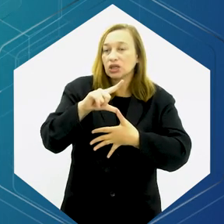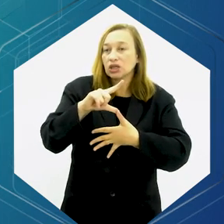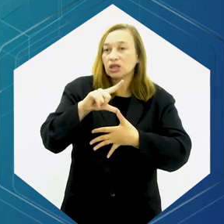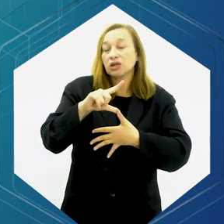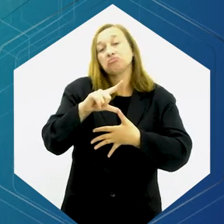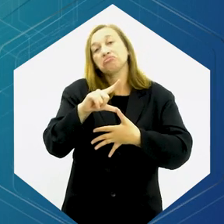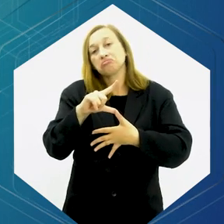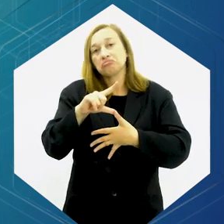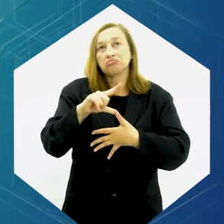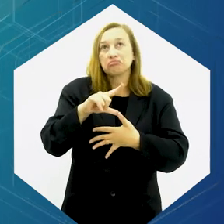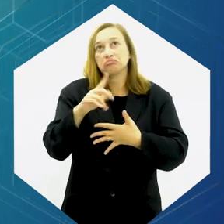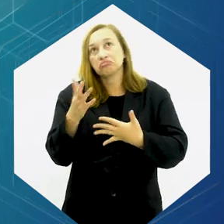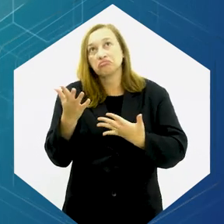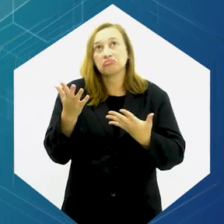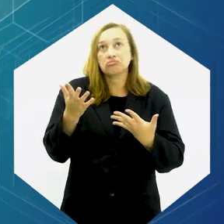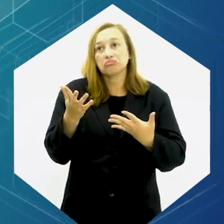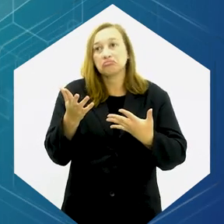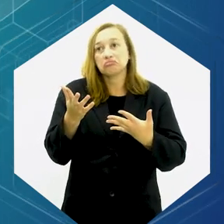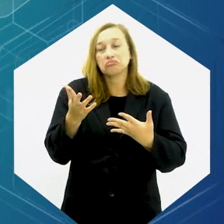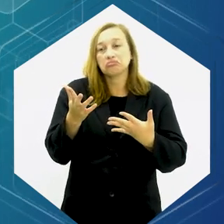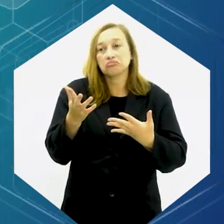nós estamos relativamente